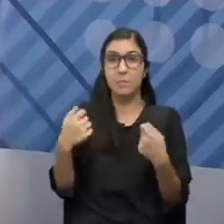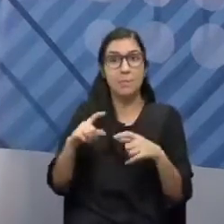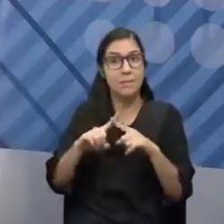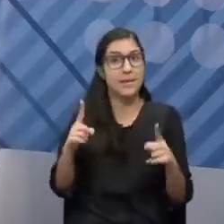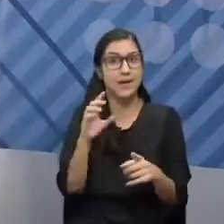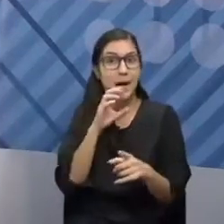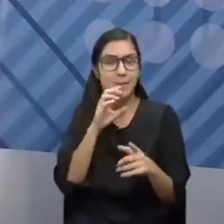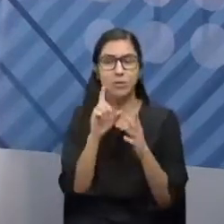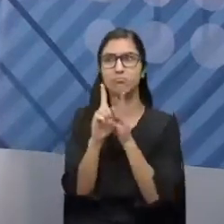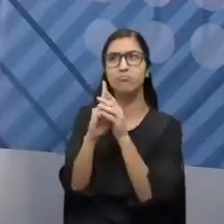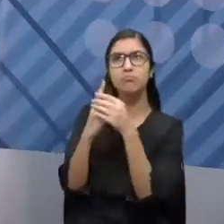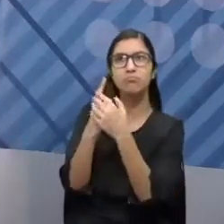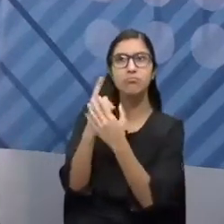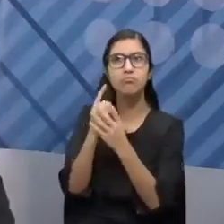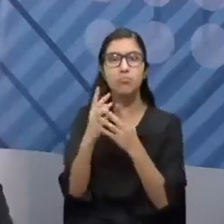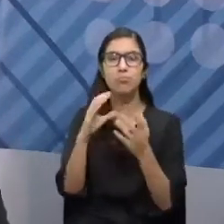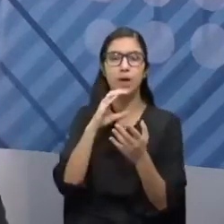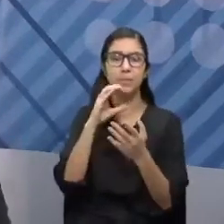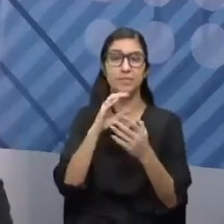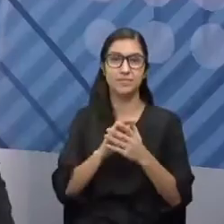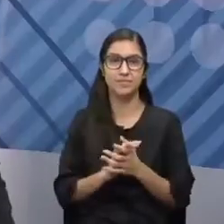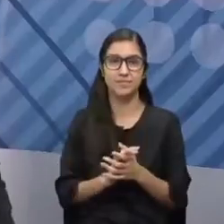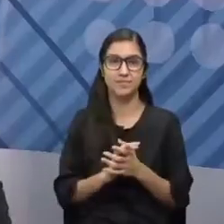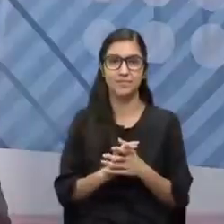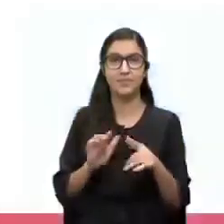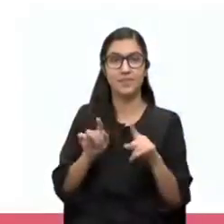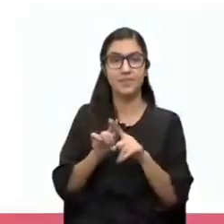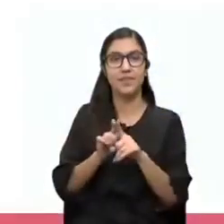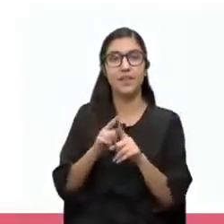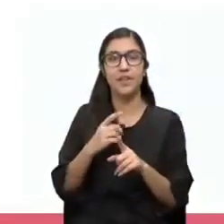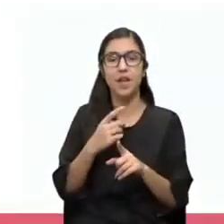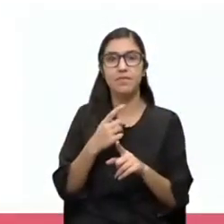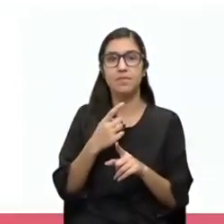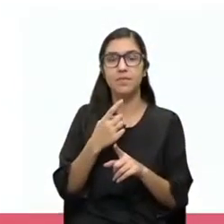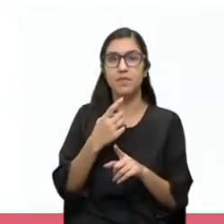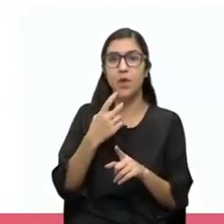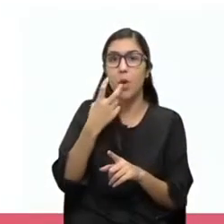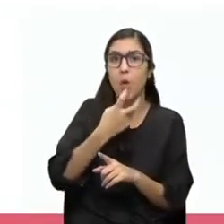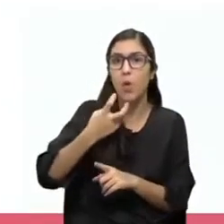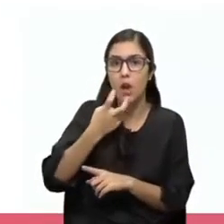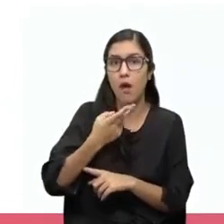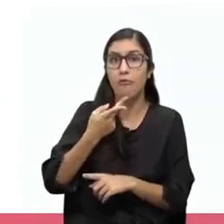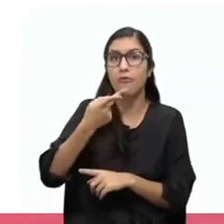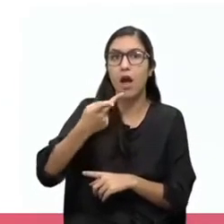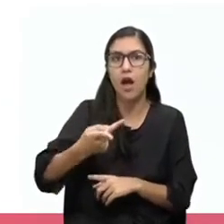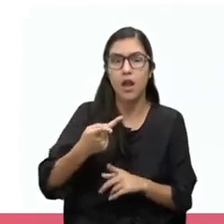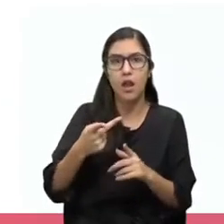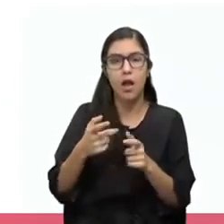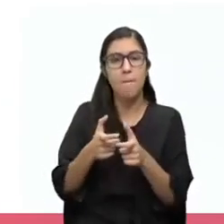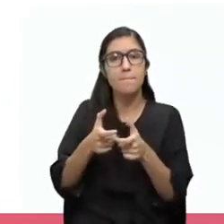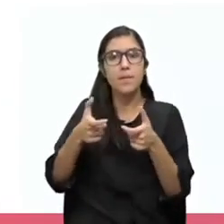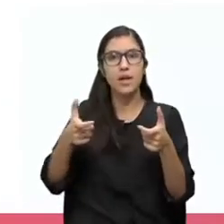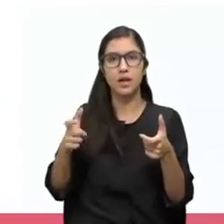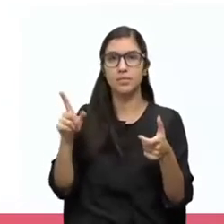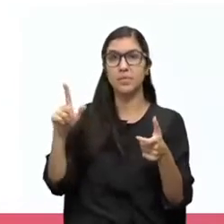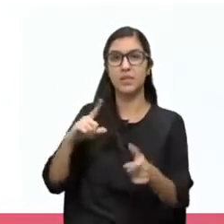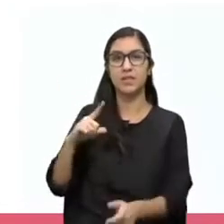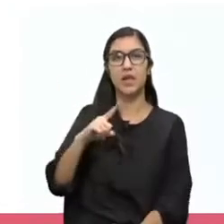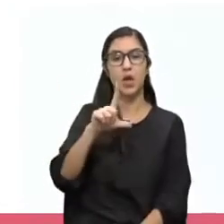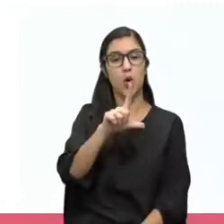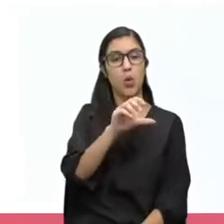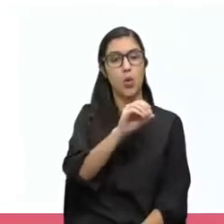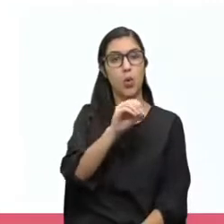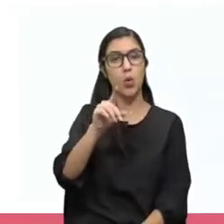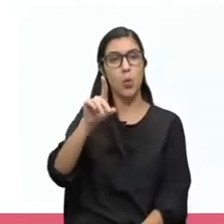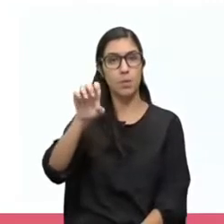rápida também. A língua oral ampliada ou amplificada, né? Nós temos o LUPS, que é um